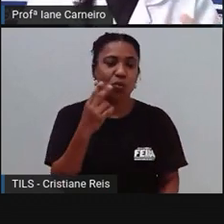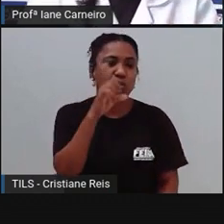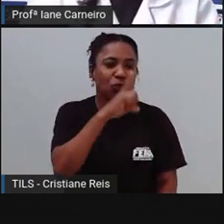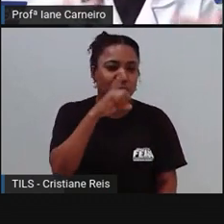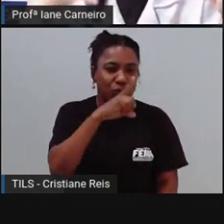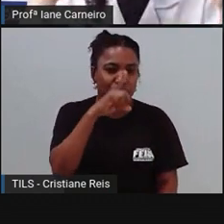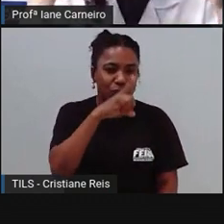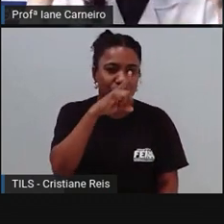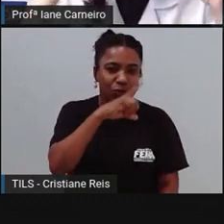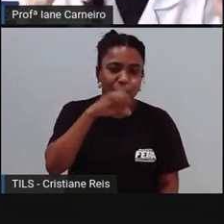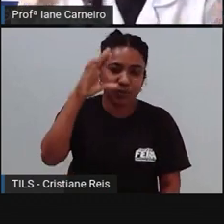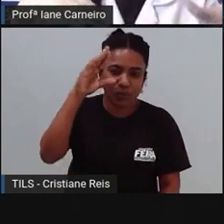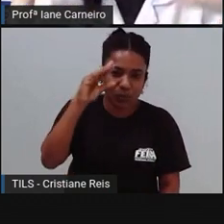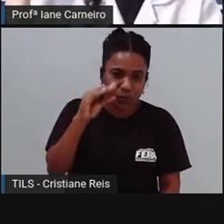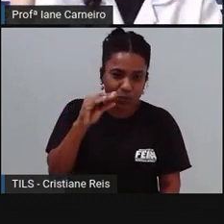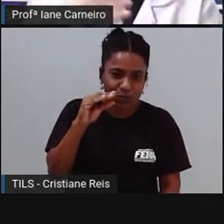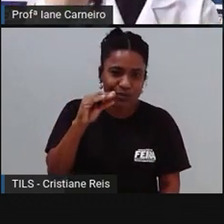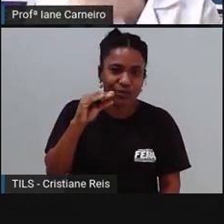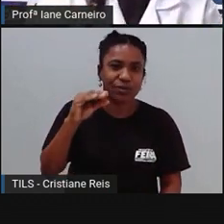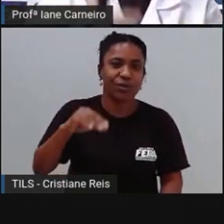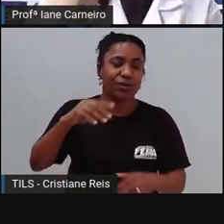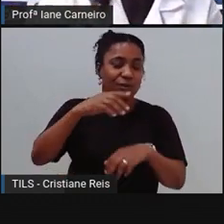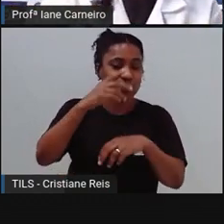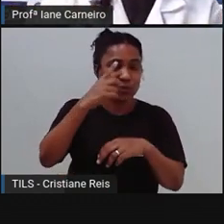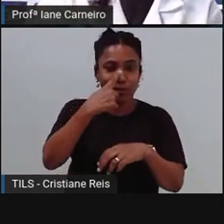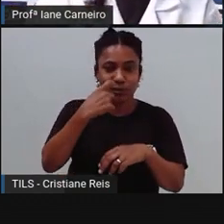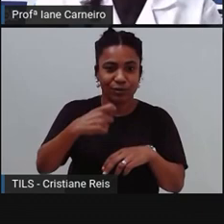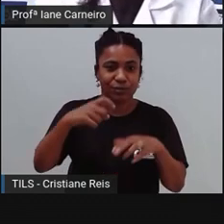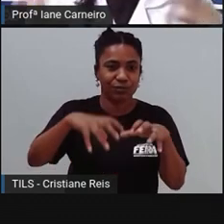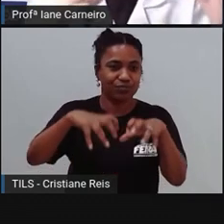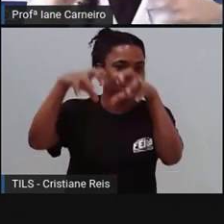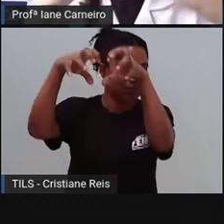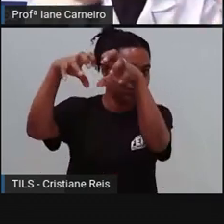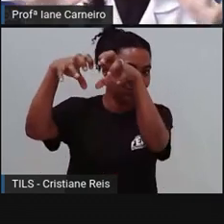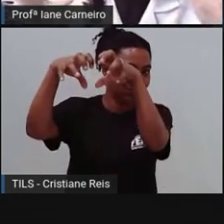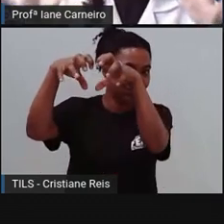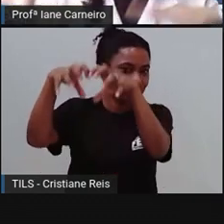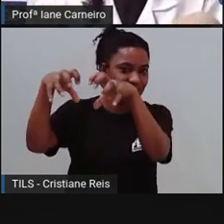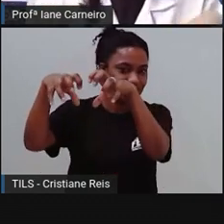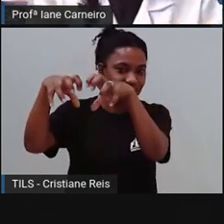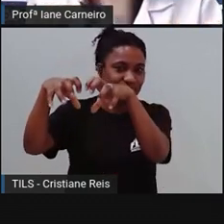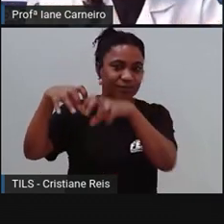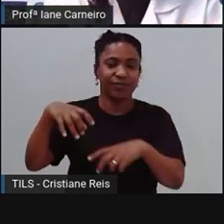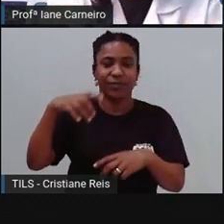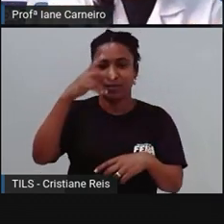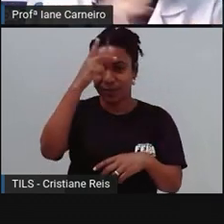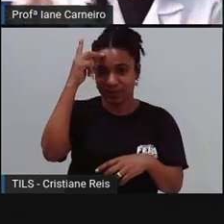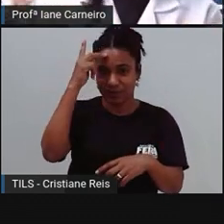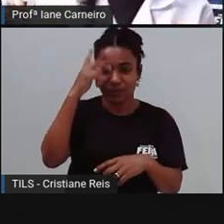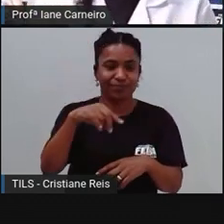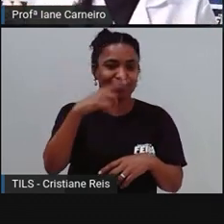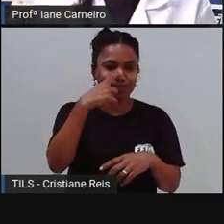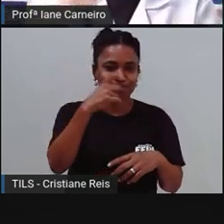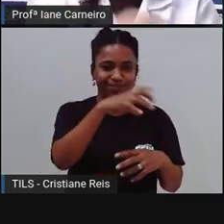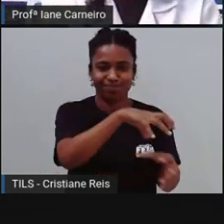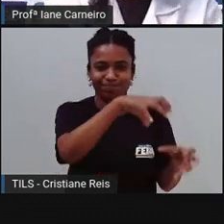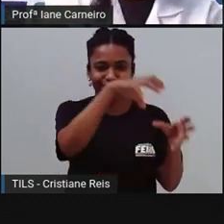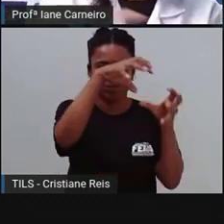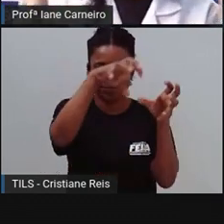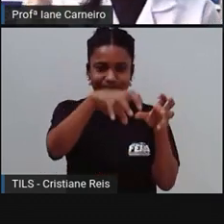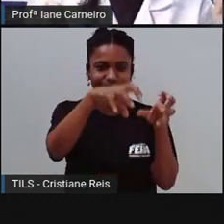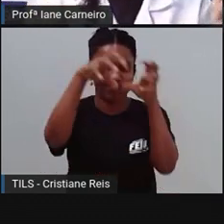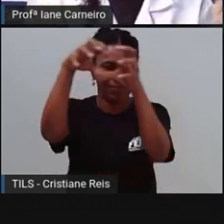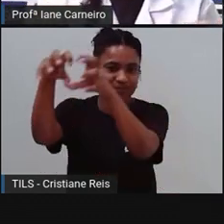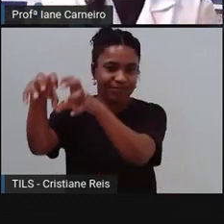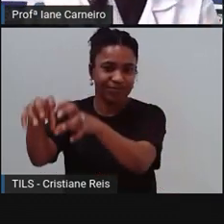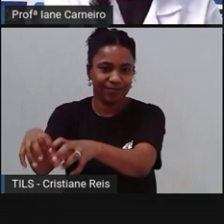assim, no local mais alto, para quando for na segunda-feira, quem for o primeiro da casa a sair, coloca o lixo mais